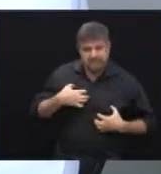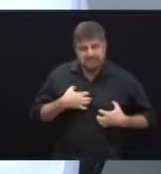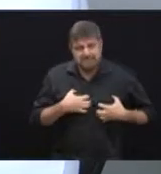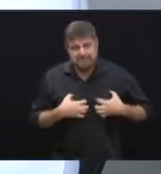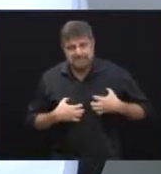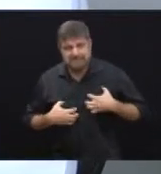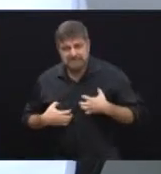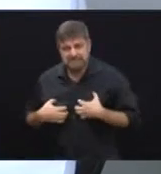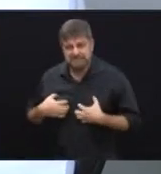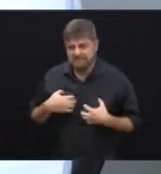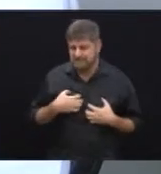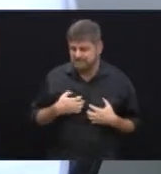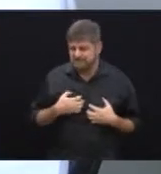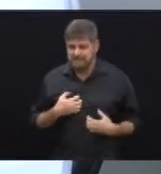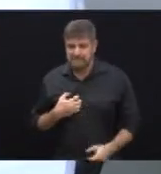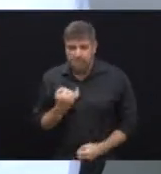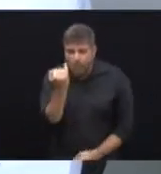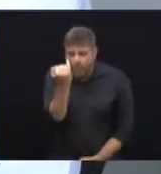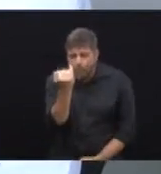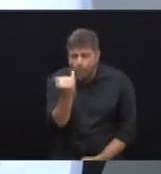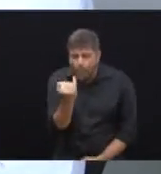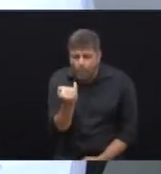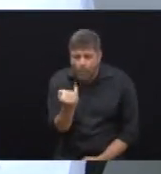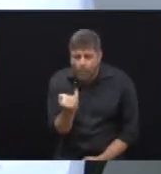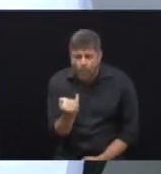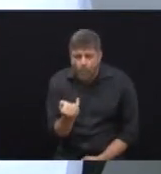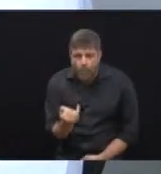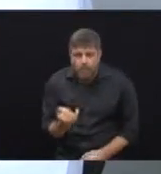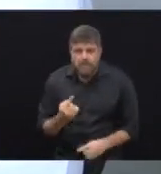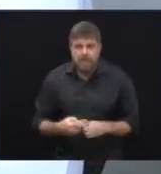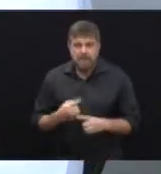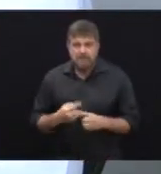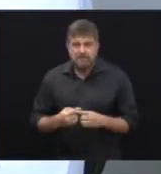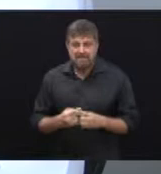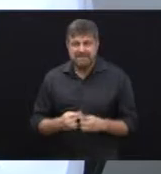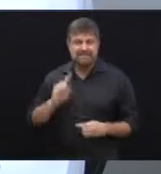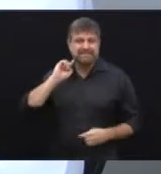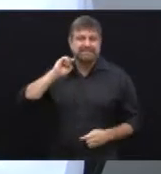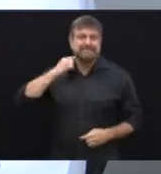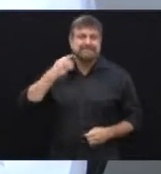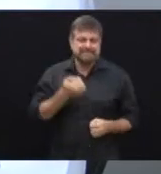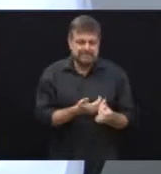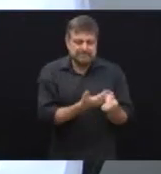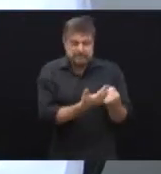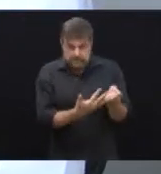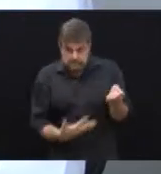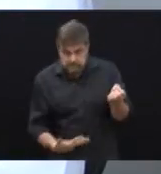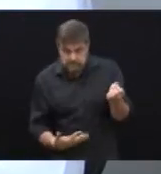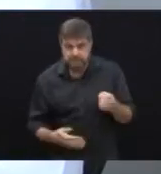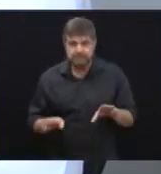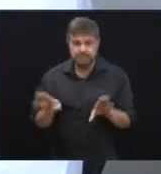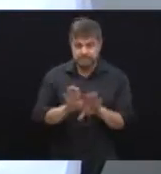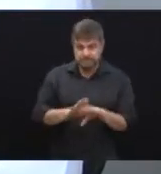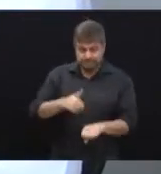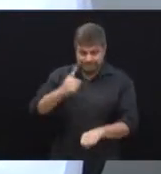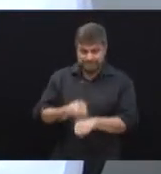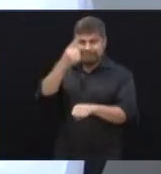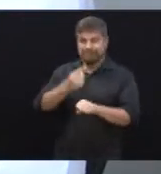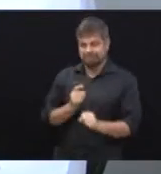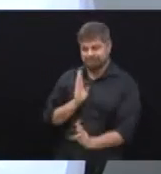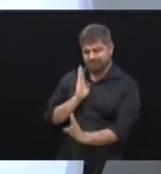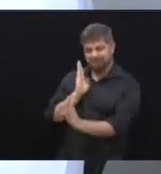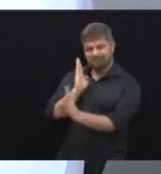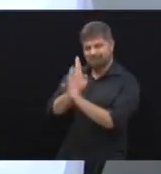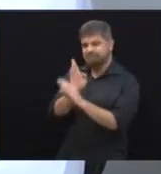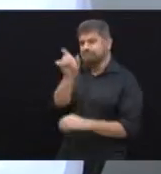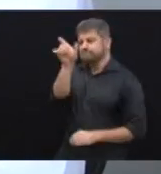começam a vir inapetência, emagrecimento, porque ela vai sendo envenenada pelo organismo. É nessas horas